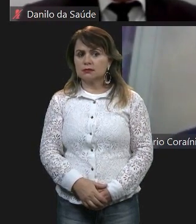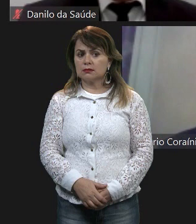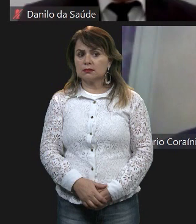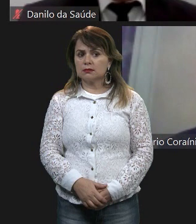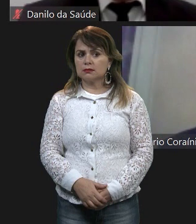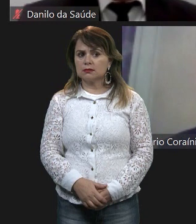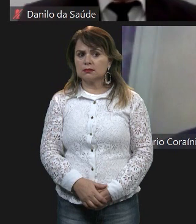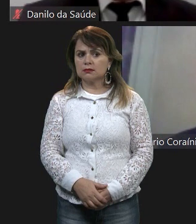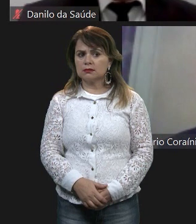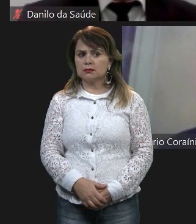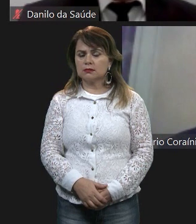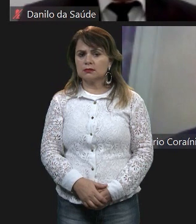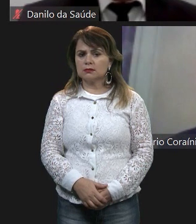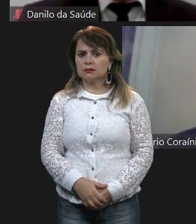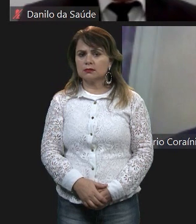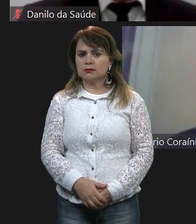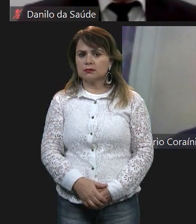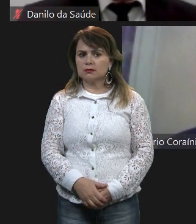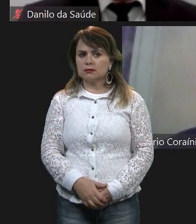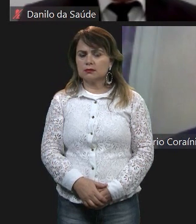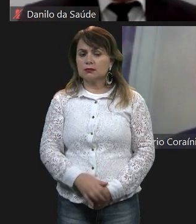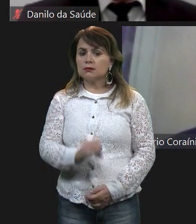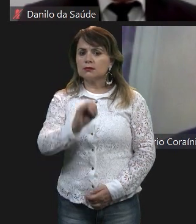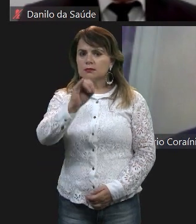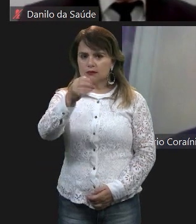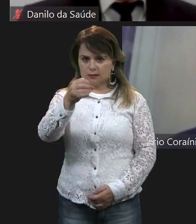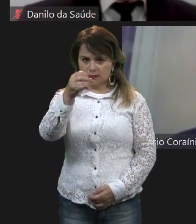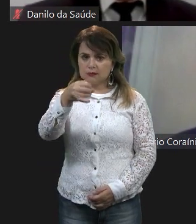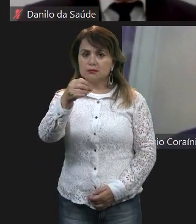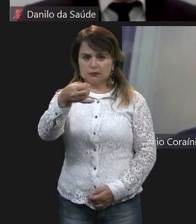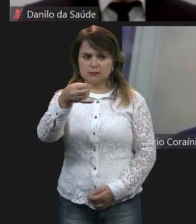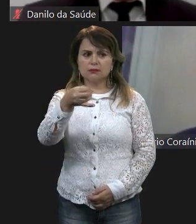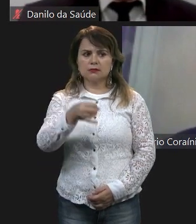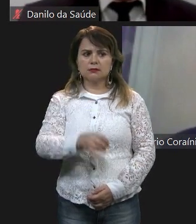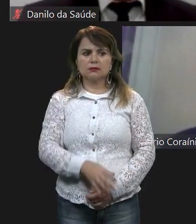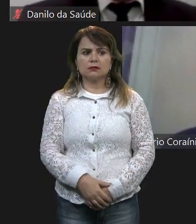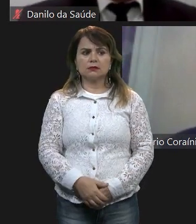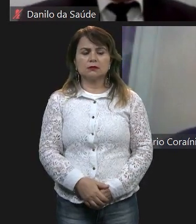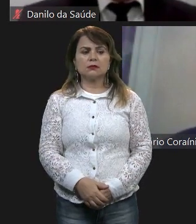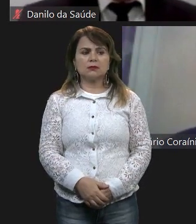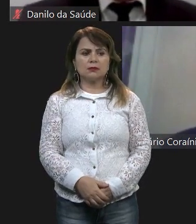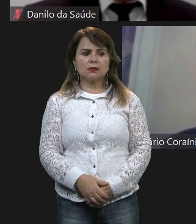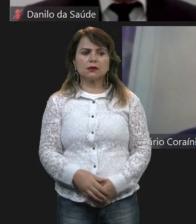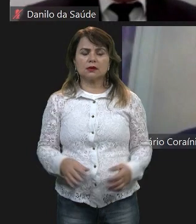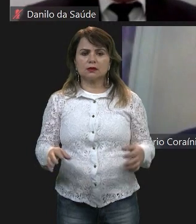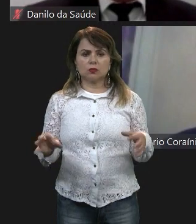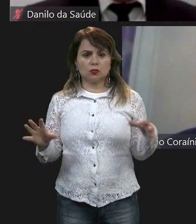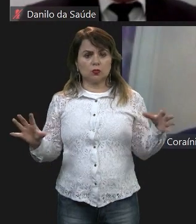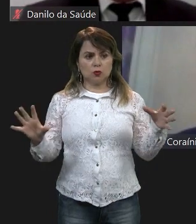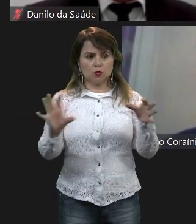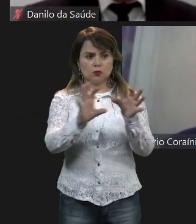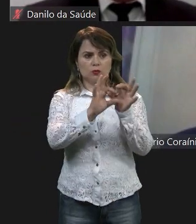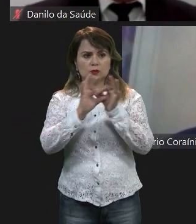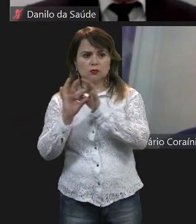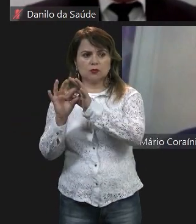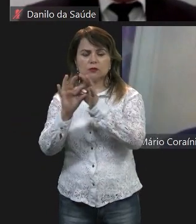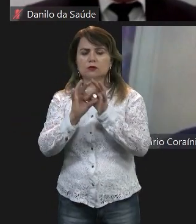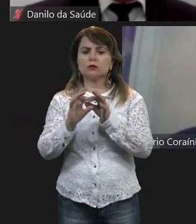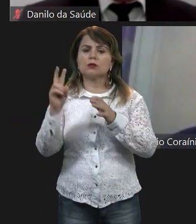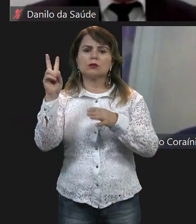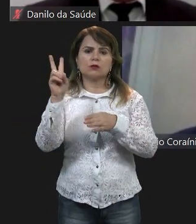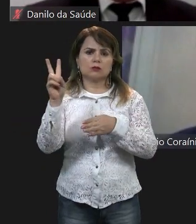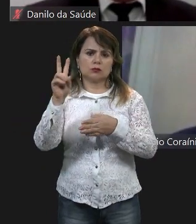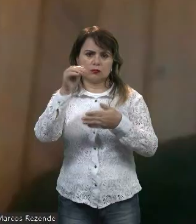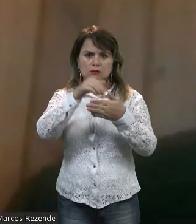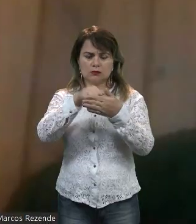Ele ativou e desativou. Sim. É, por unanimidade dos votos, para que